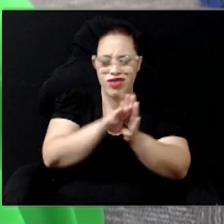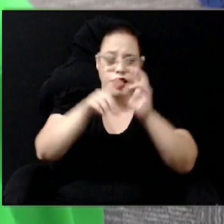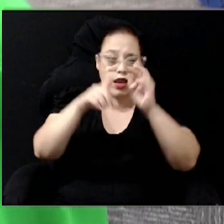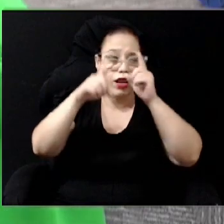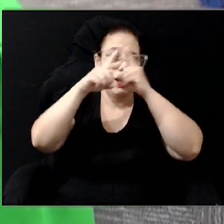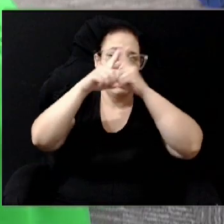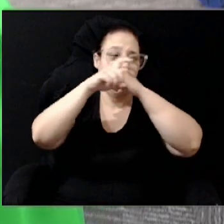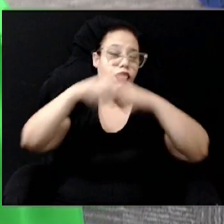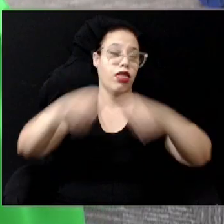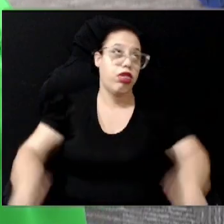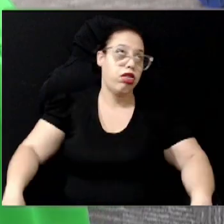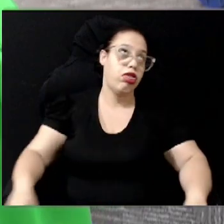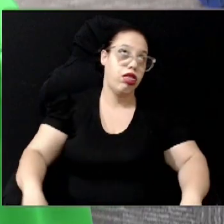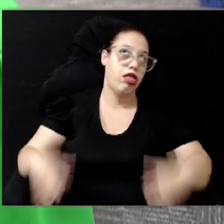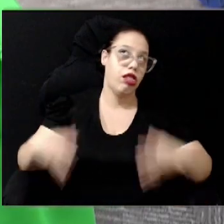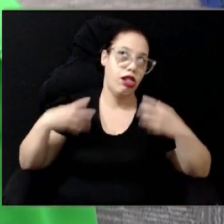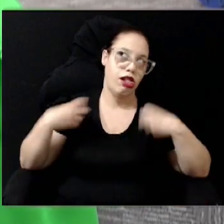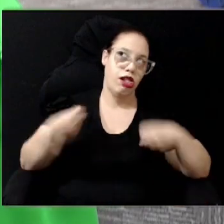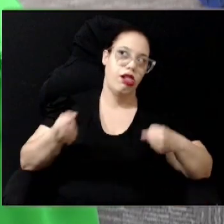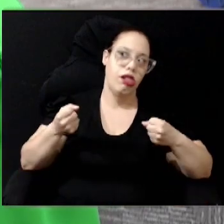receber encomendas, para receber